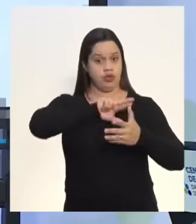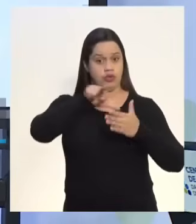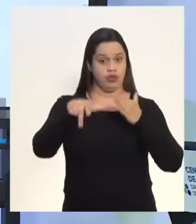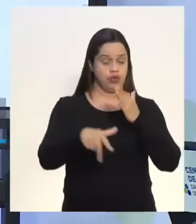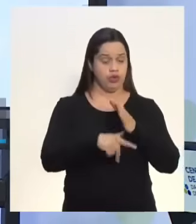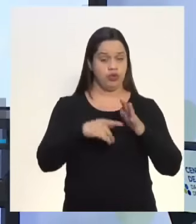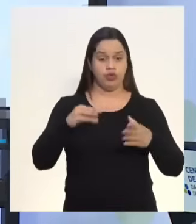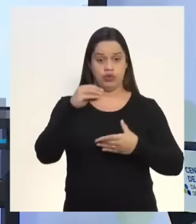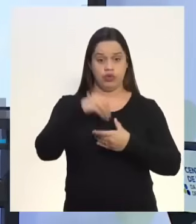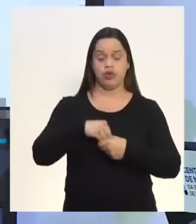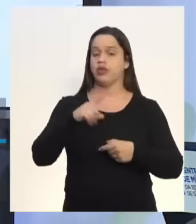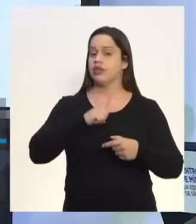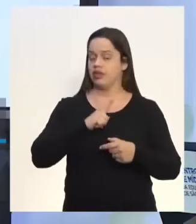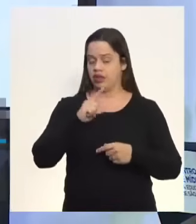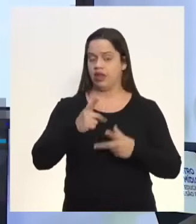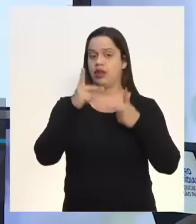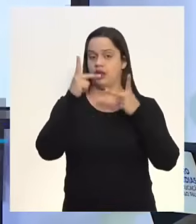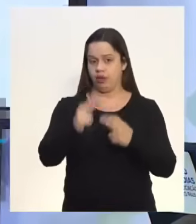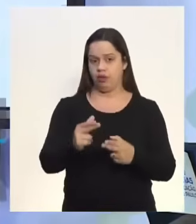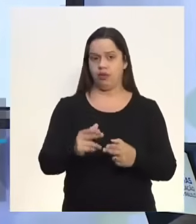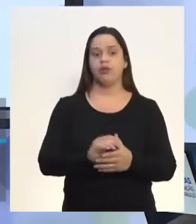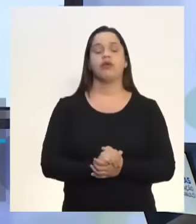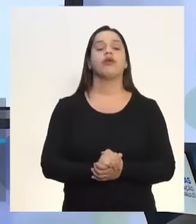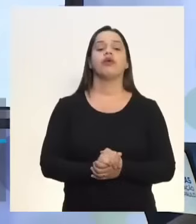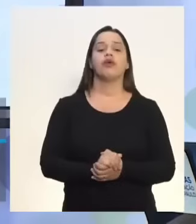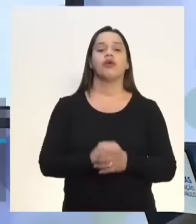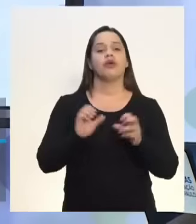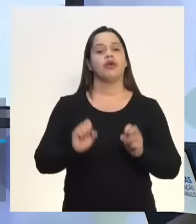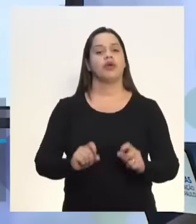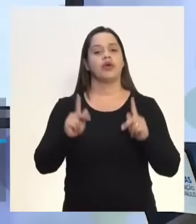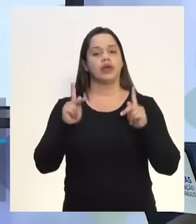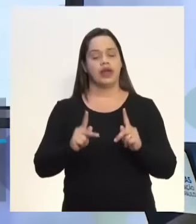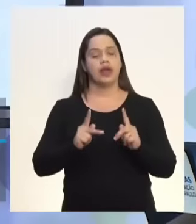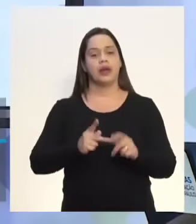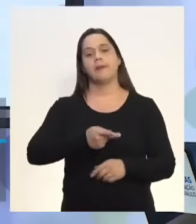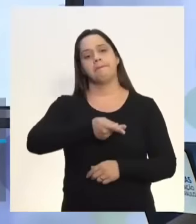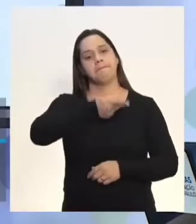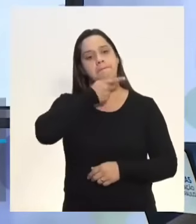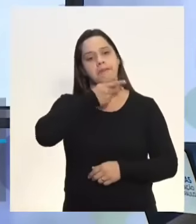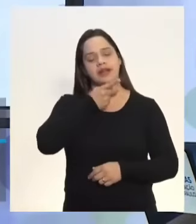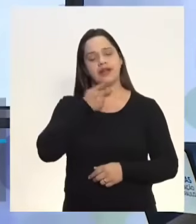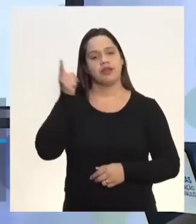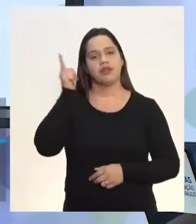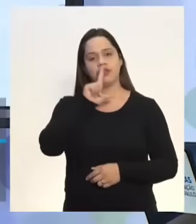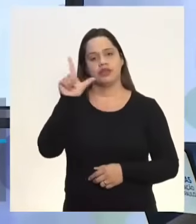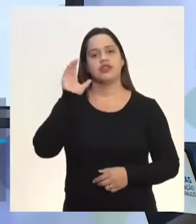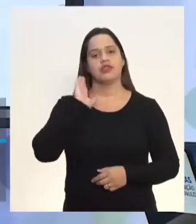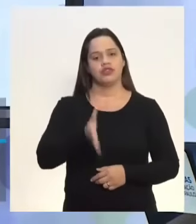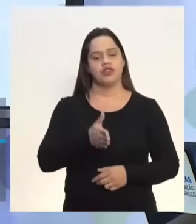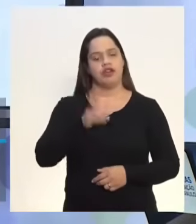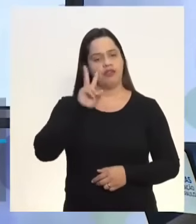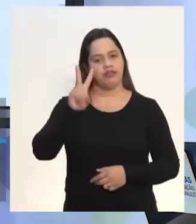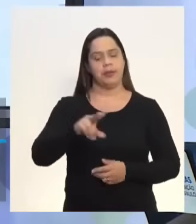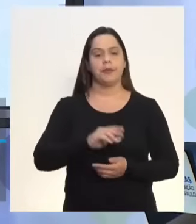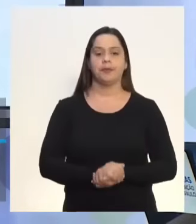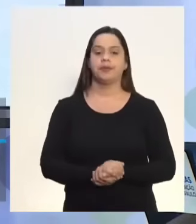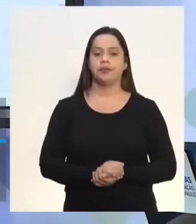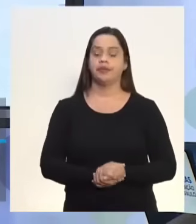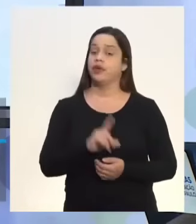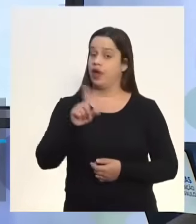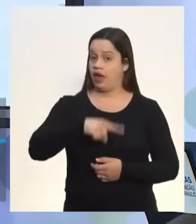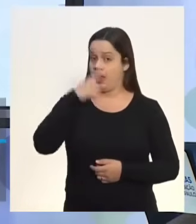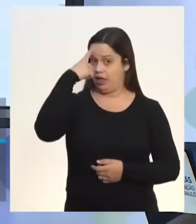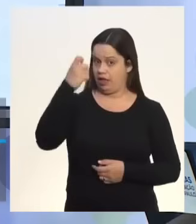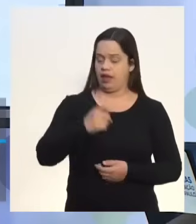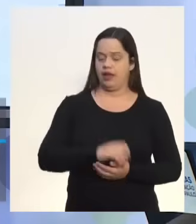figuras, têm a mesma forma, beleza, Platão matou aí a questão, vocês conseguiram enxergar. Essa é a